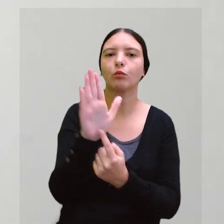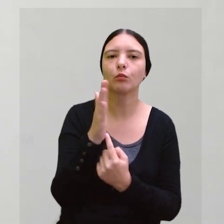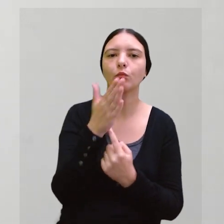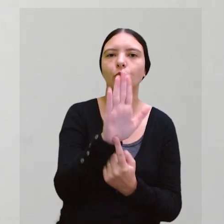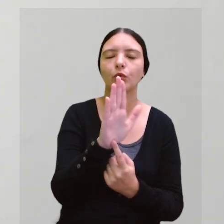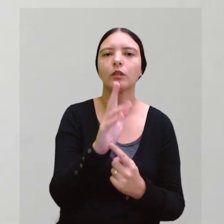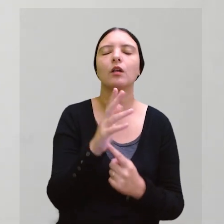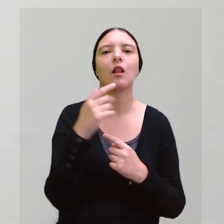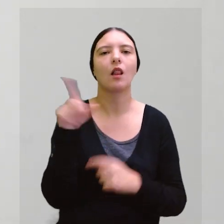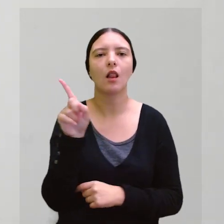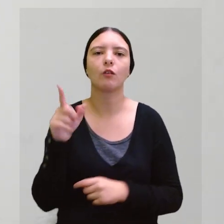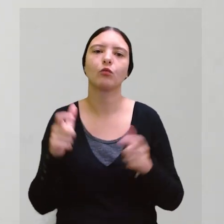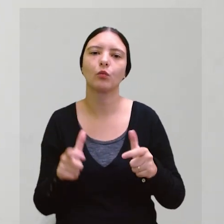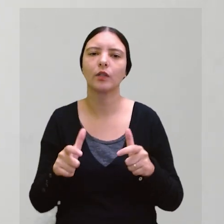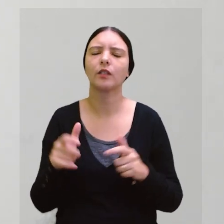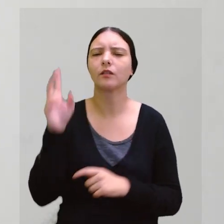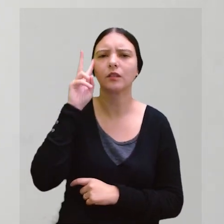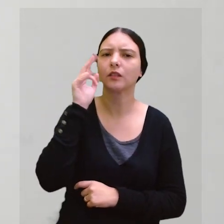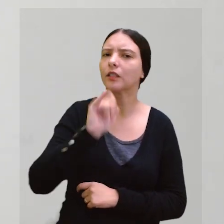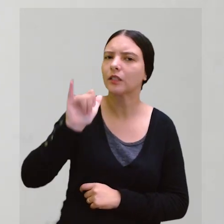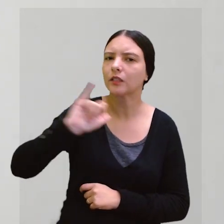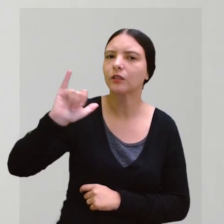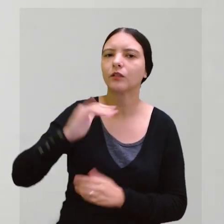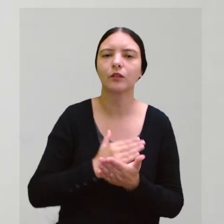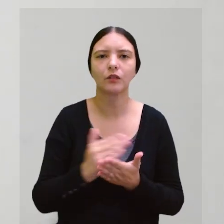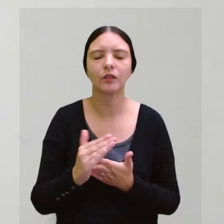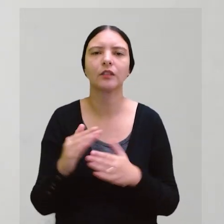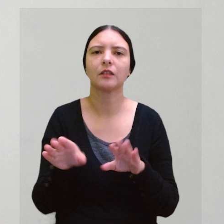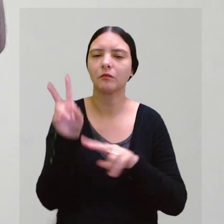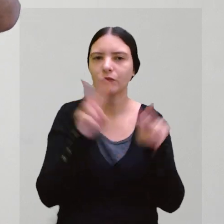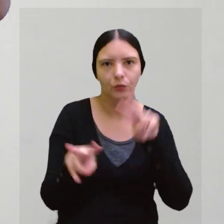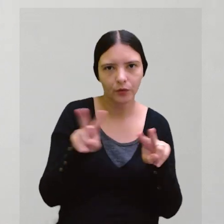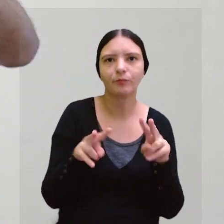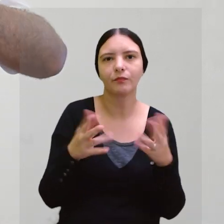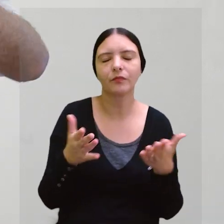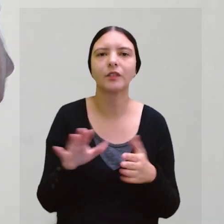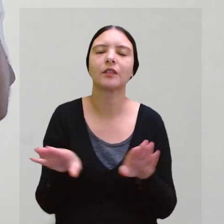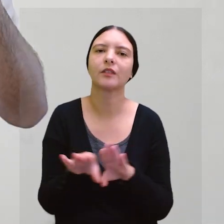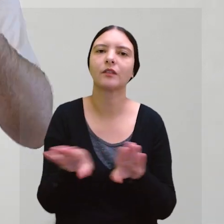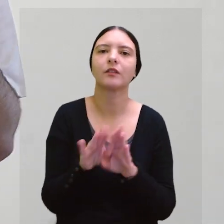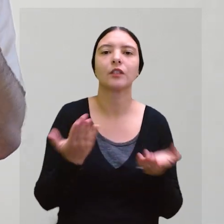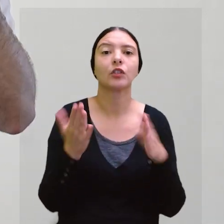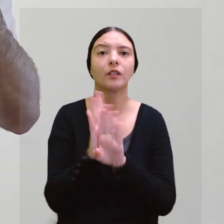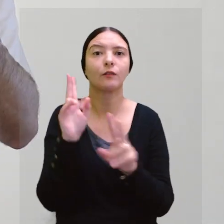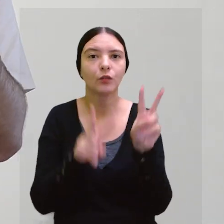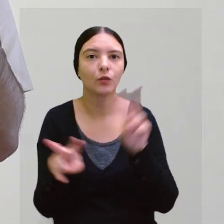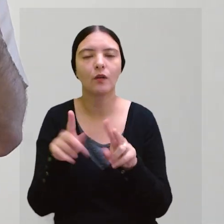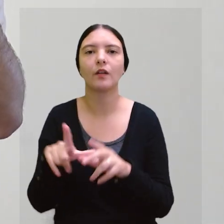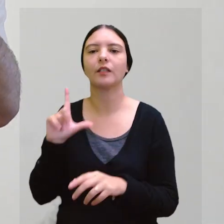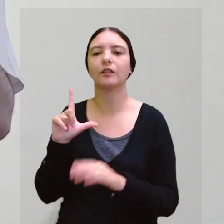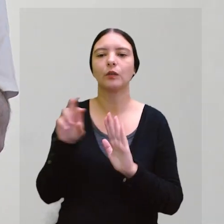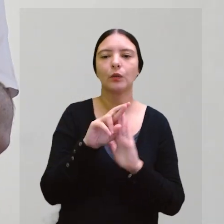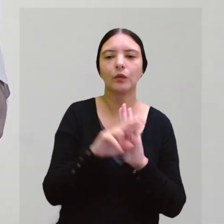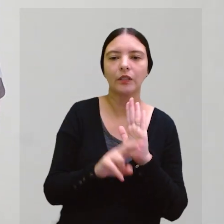pesquisador, um estudioso da cidade. E essas cenas iniciais são mostrando imagens da cidade. Então você percebe que ali tem